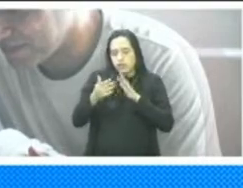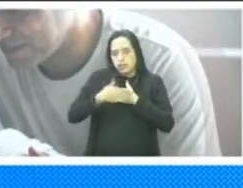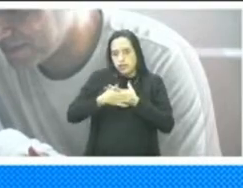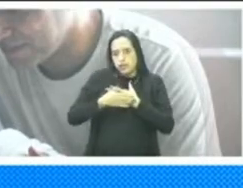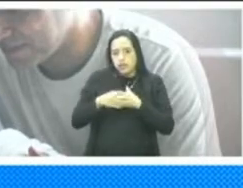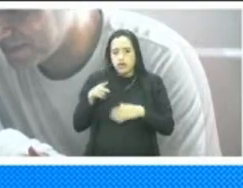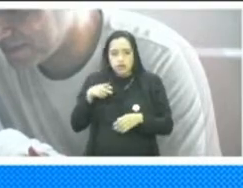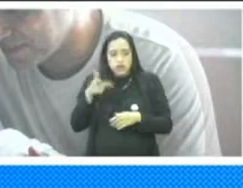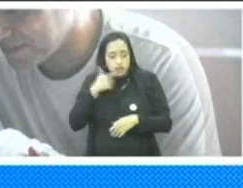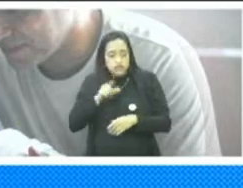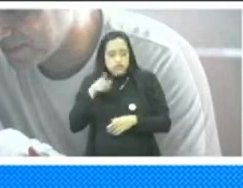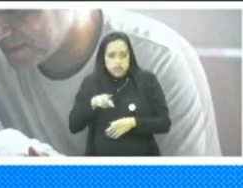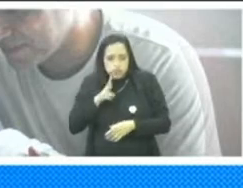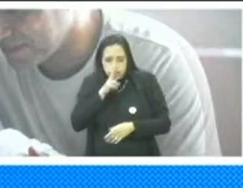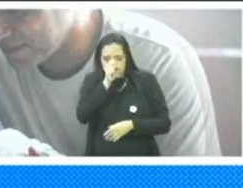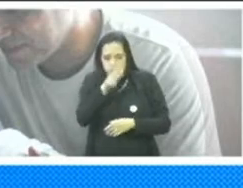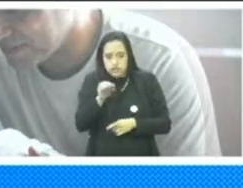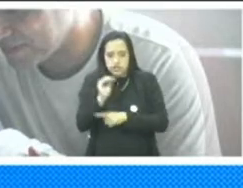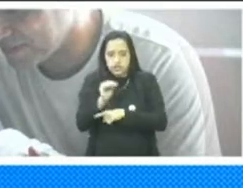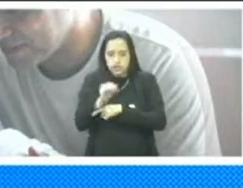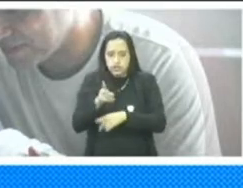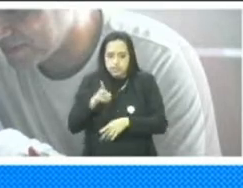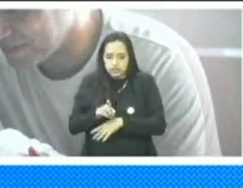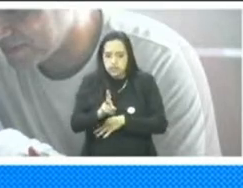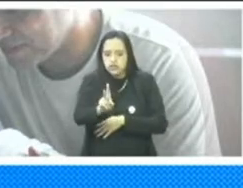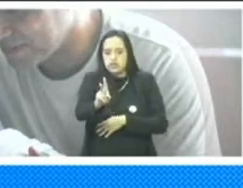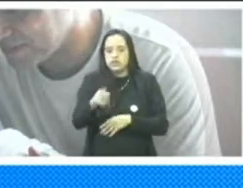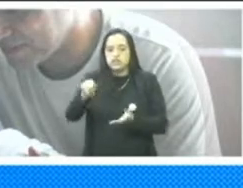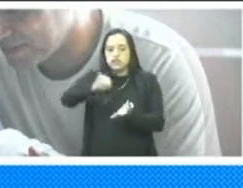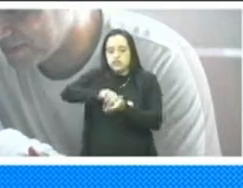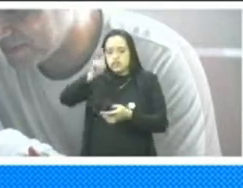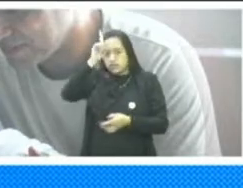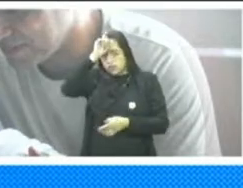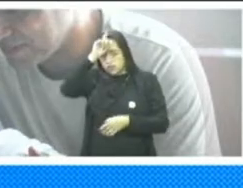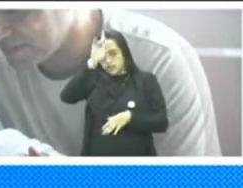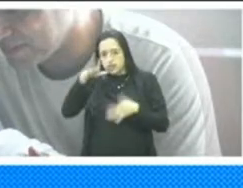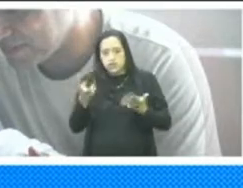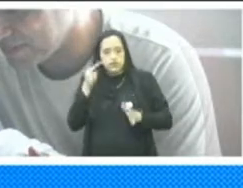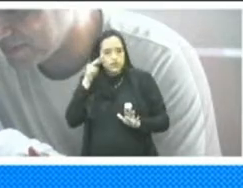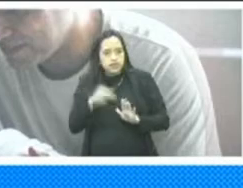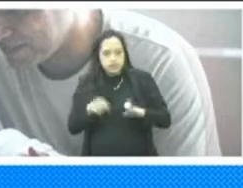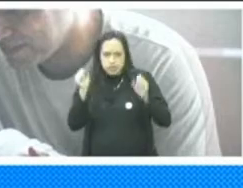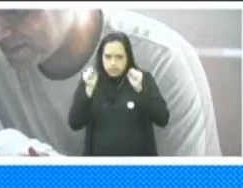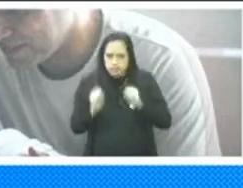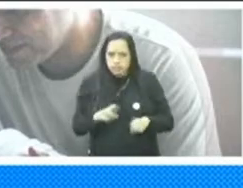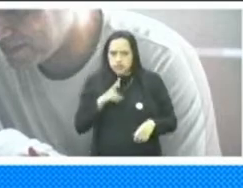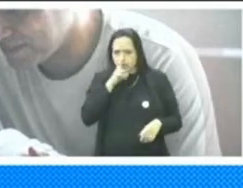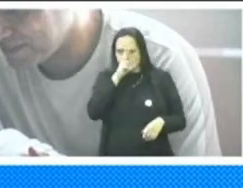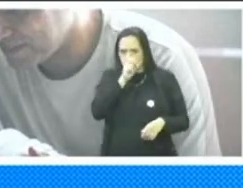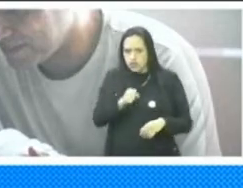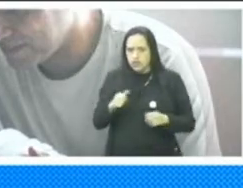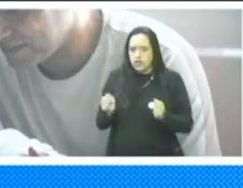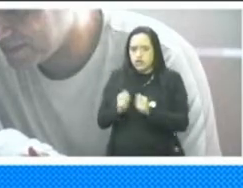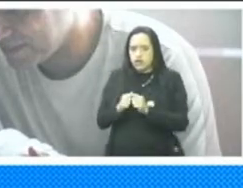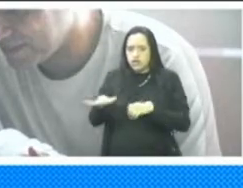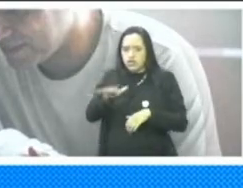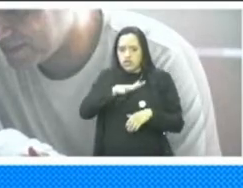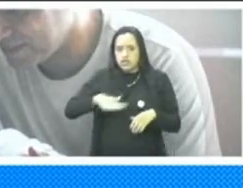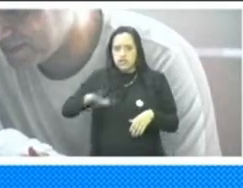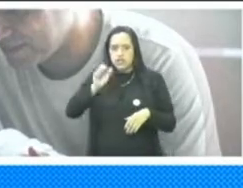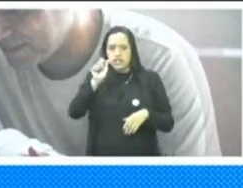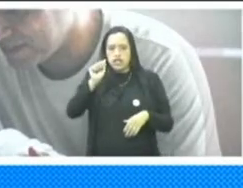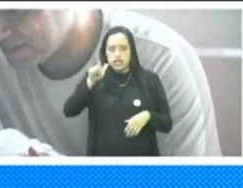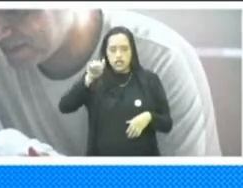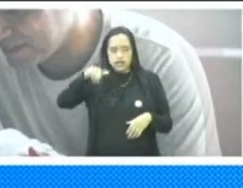esse cuidado progressivo na unidade neonatal. Então, a gente vê um grande potencial aí, com a Rede Aline, da